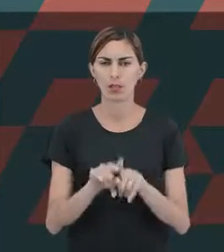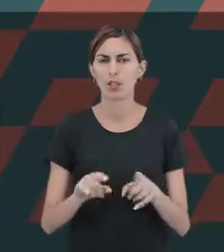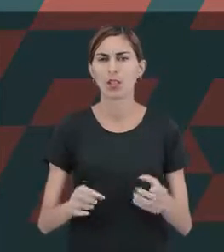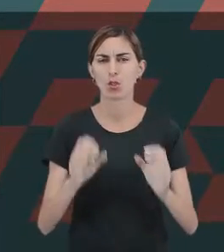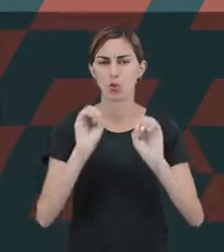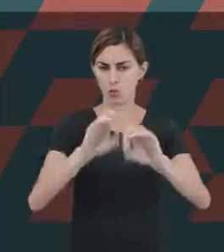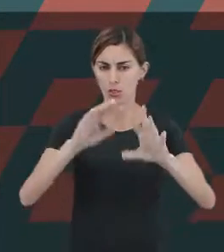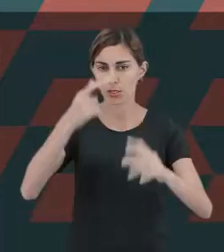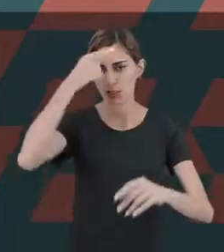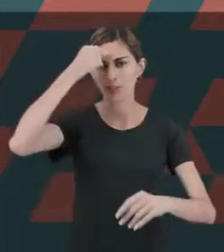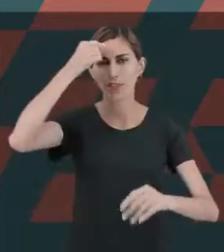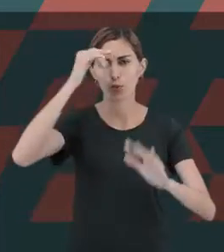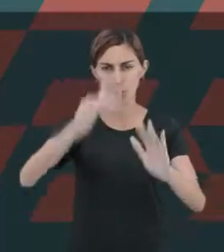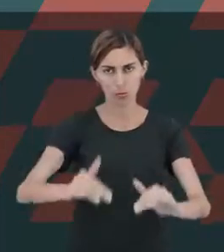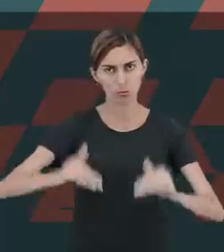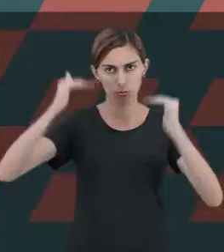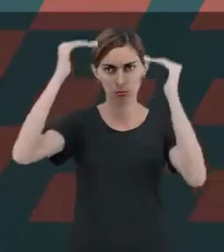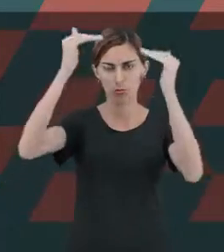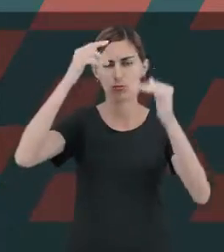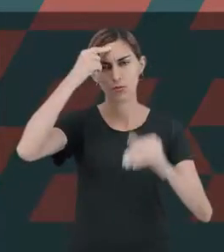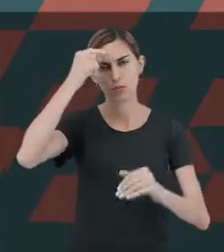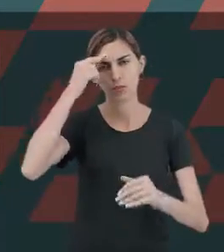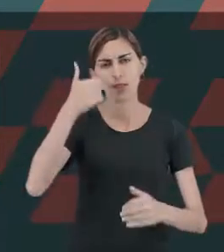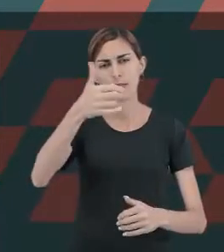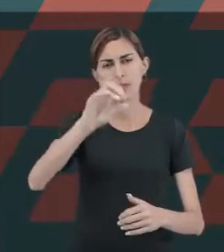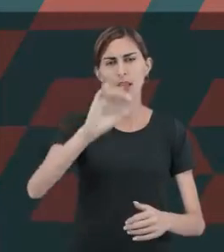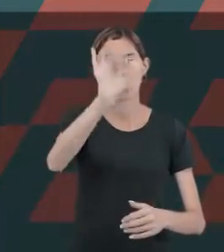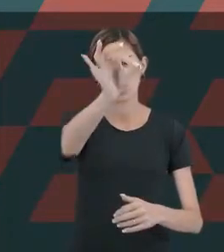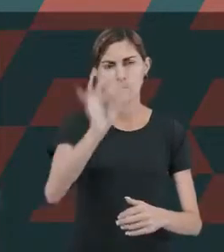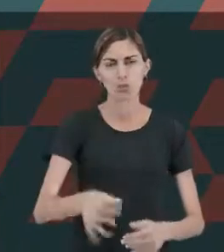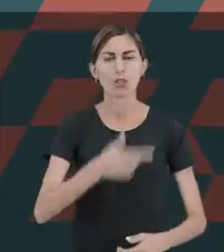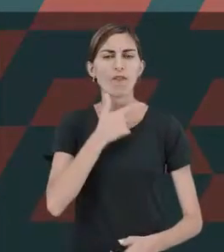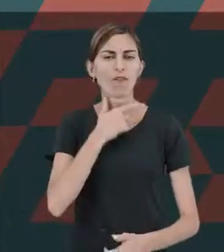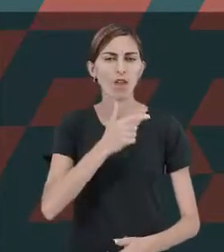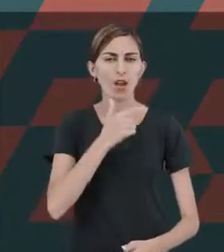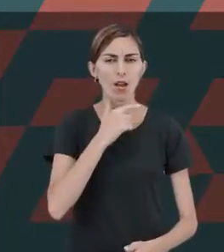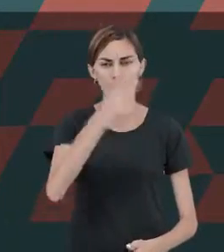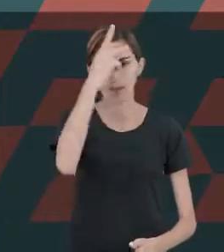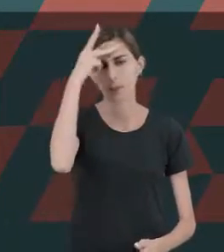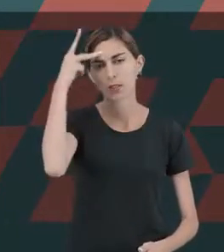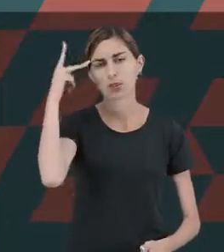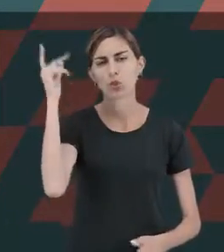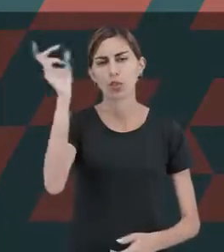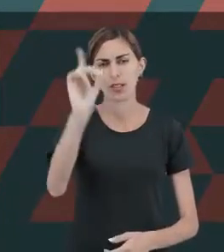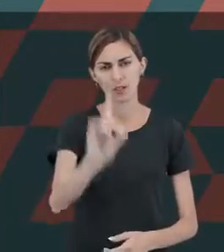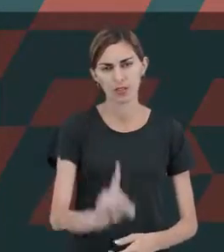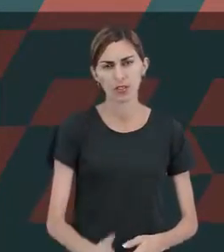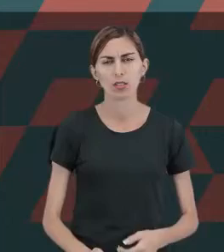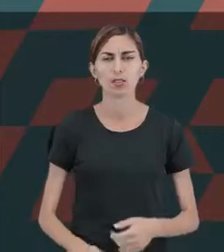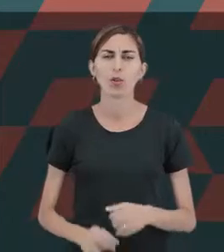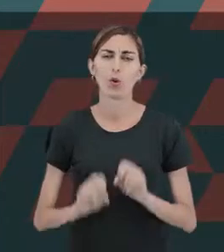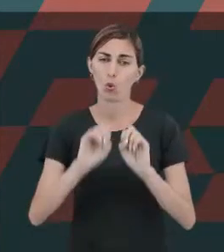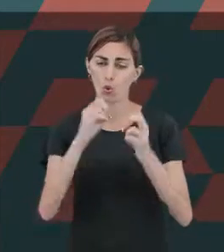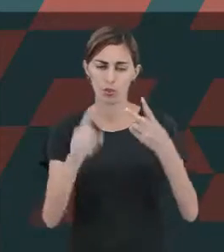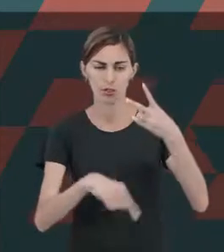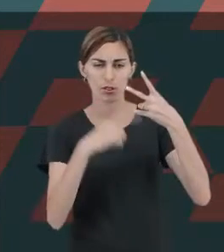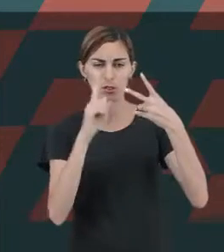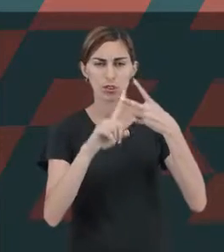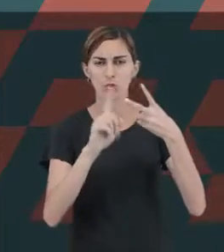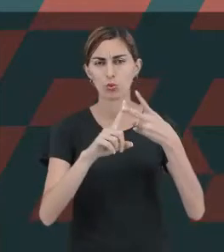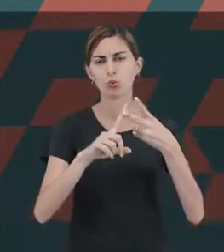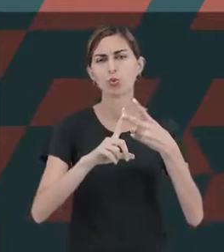ensino superior, destinando 10% das vagas para a pessoa com deficiência. O segundo